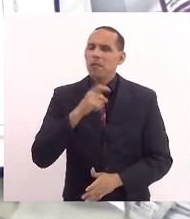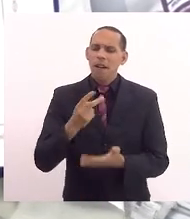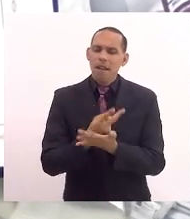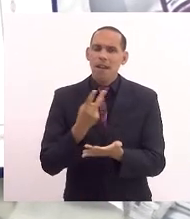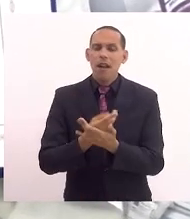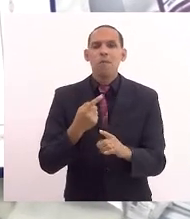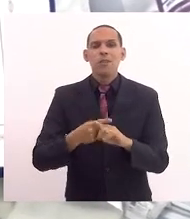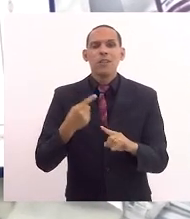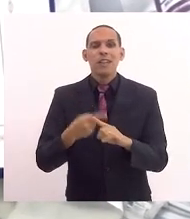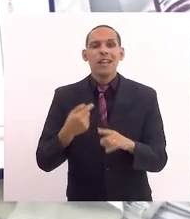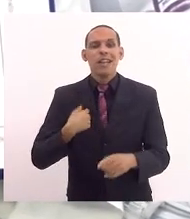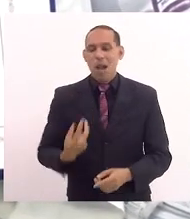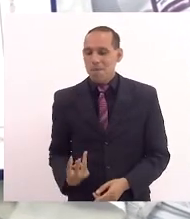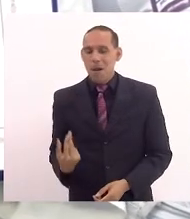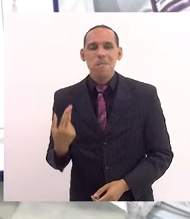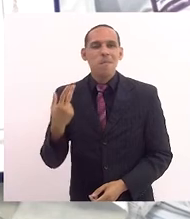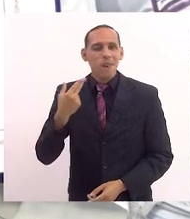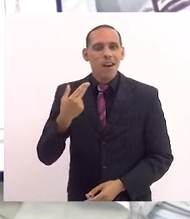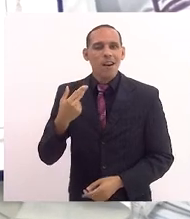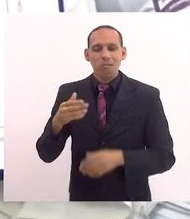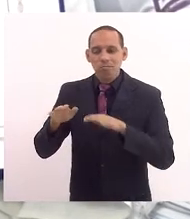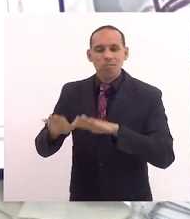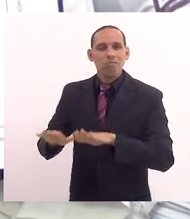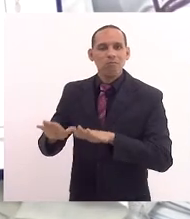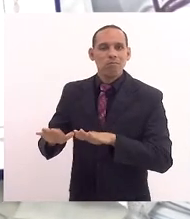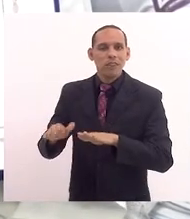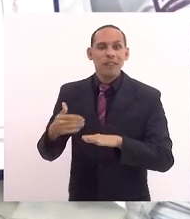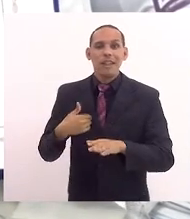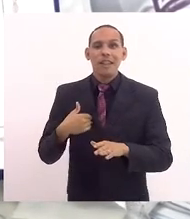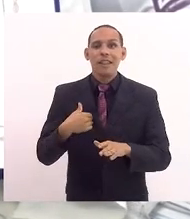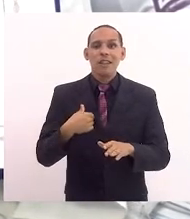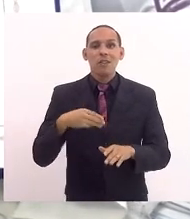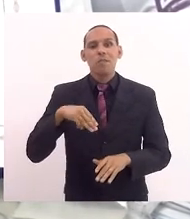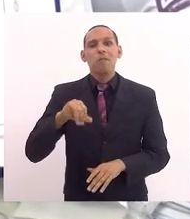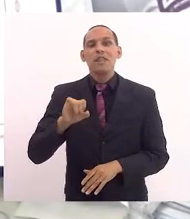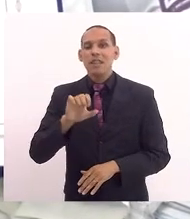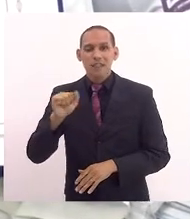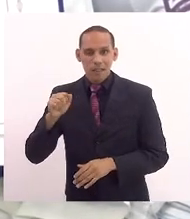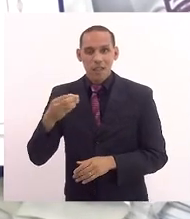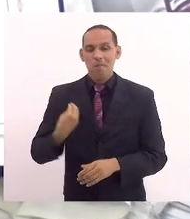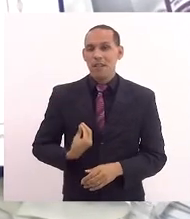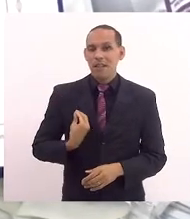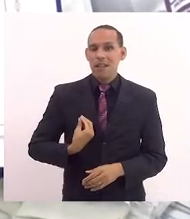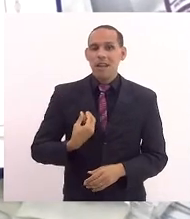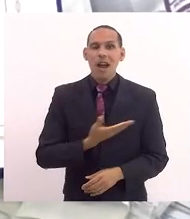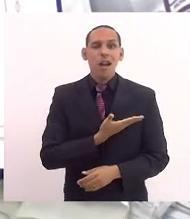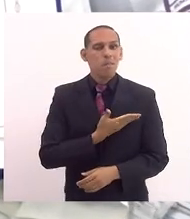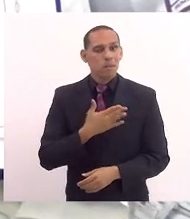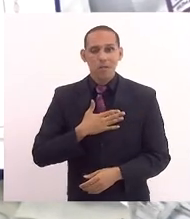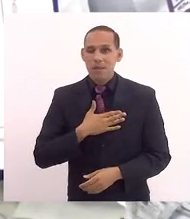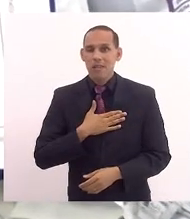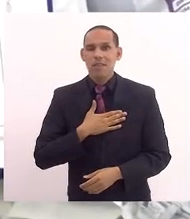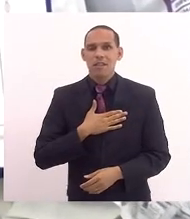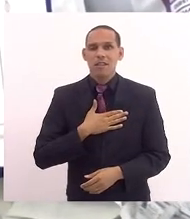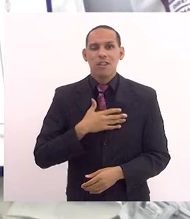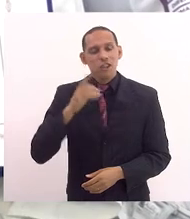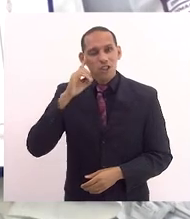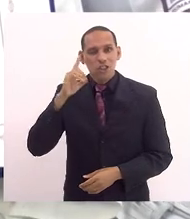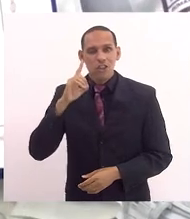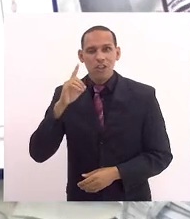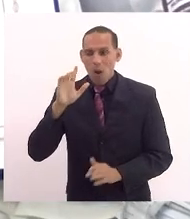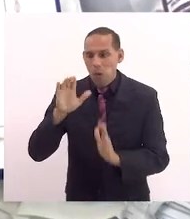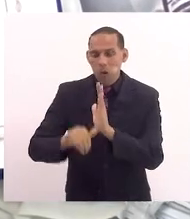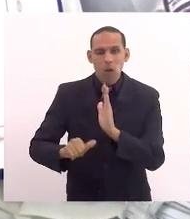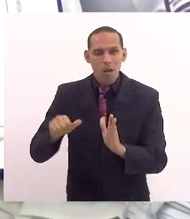me recuperando de uma cirurgia, estar numa missa em homenagem a um amigo meu no dia do crime,